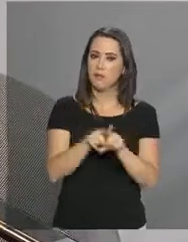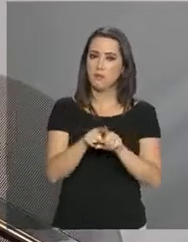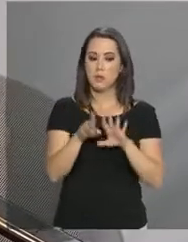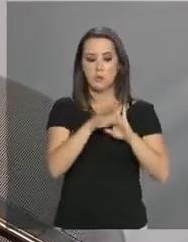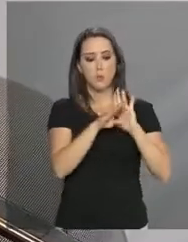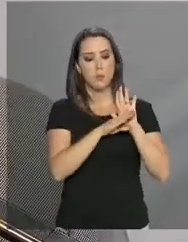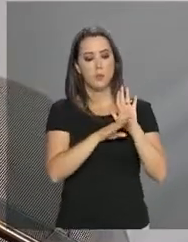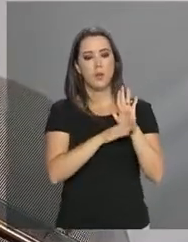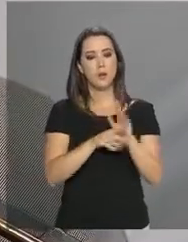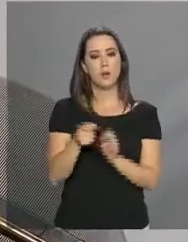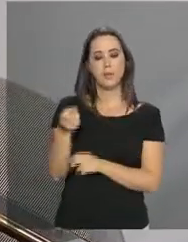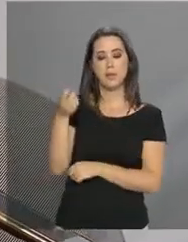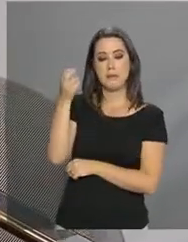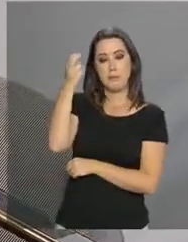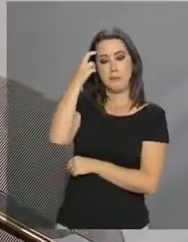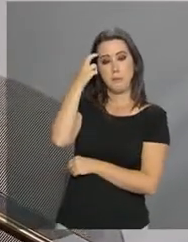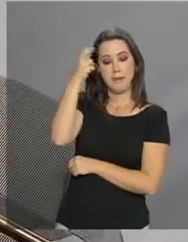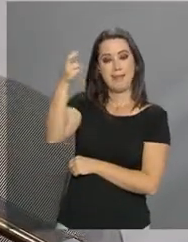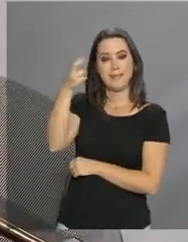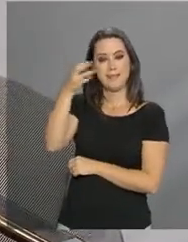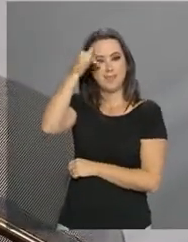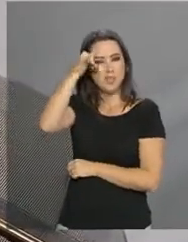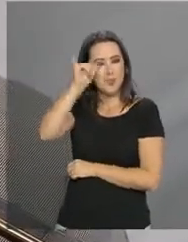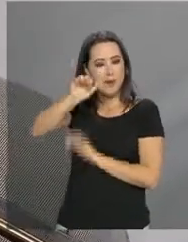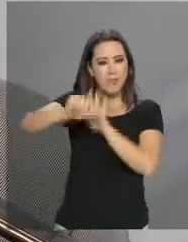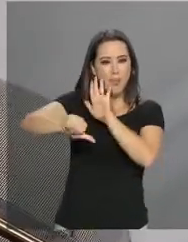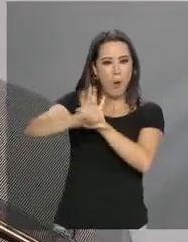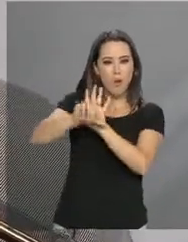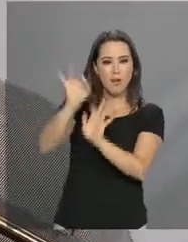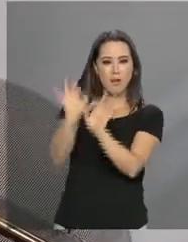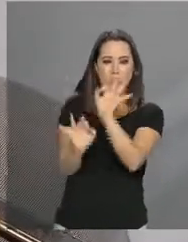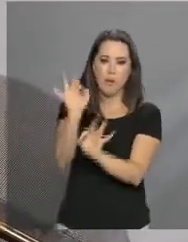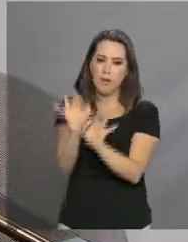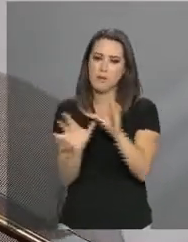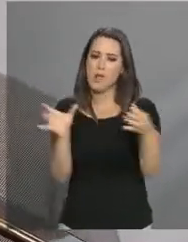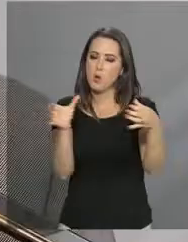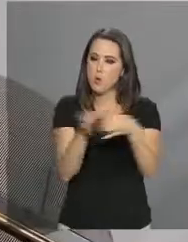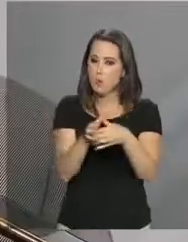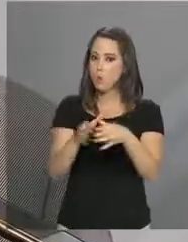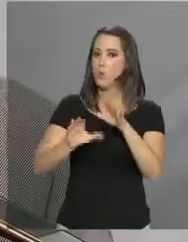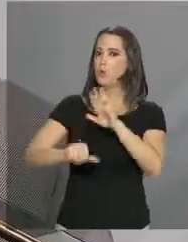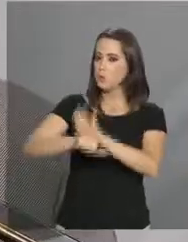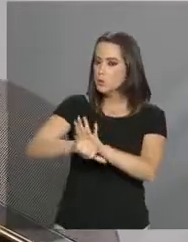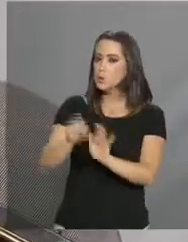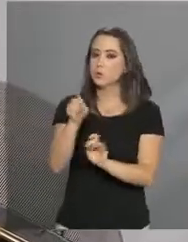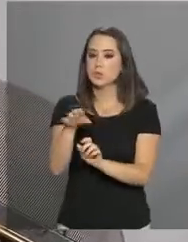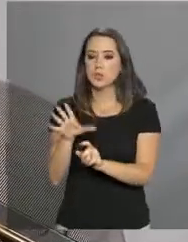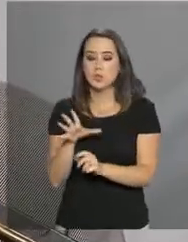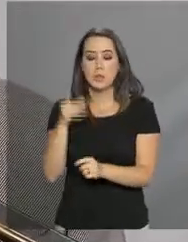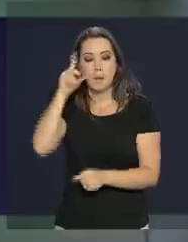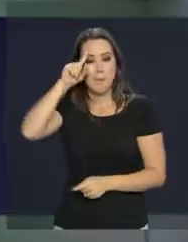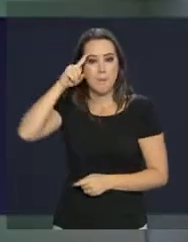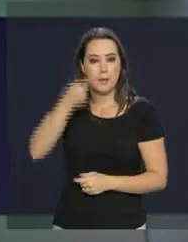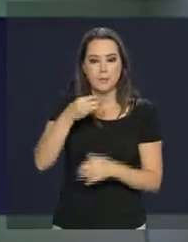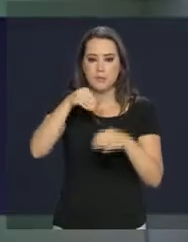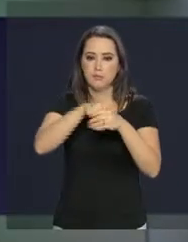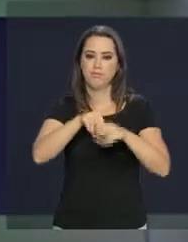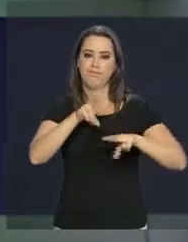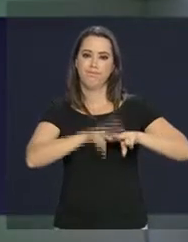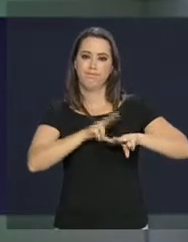para inteligência no combate ao crime organizado as facções criminosas que dominam sistema penitenciário